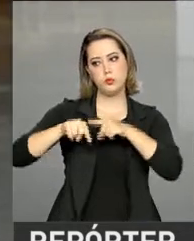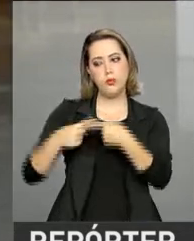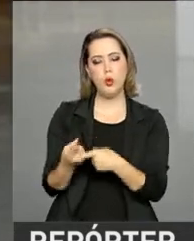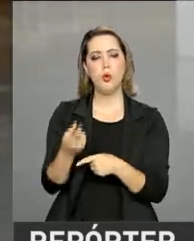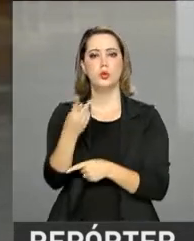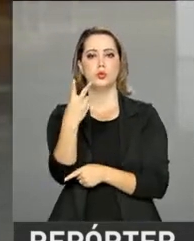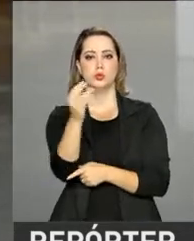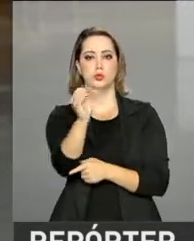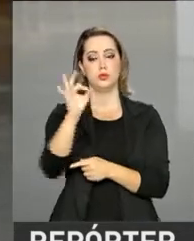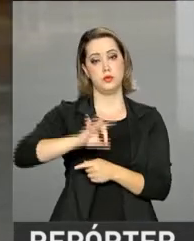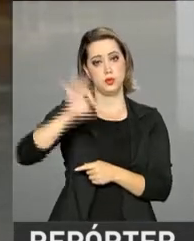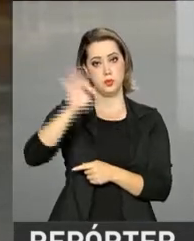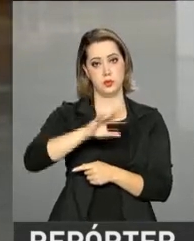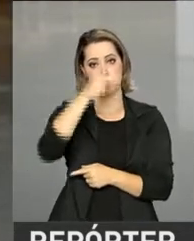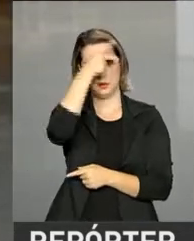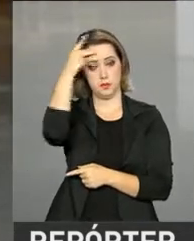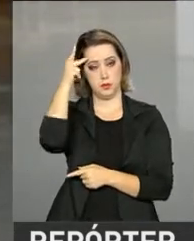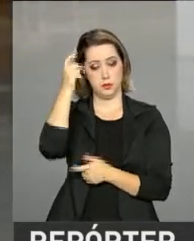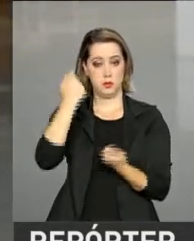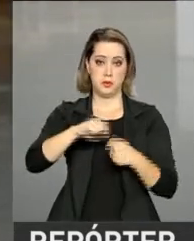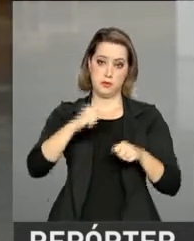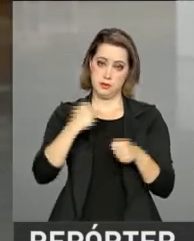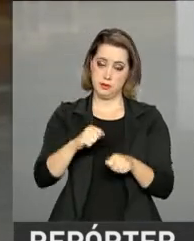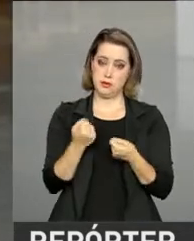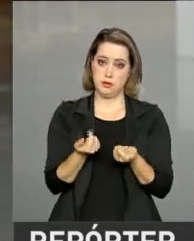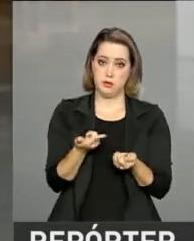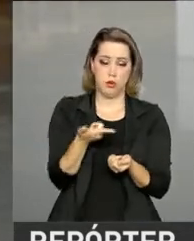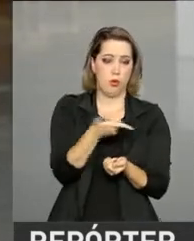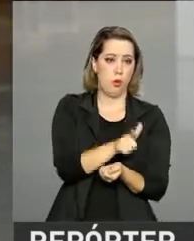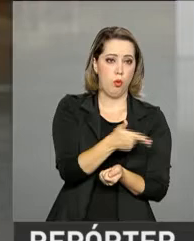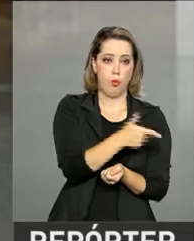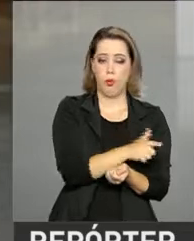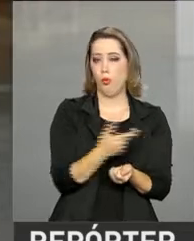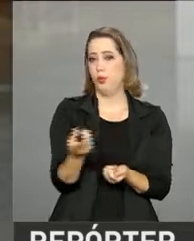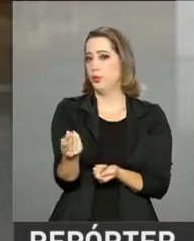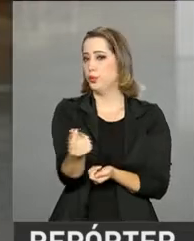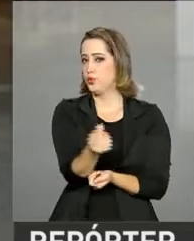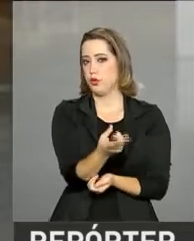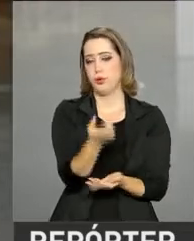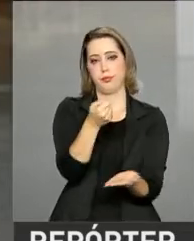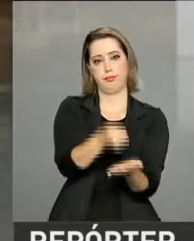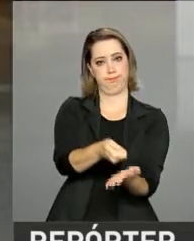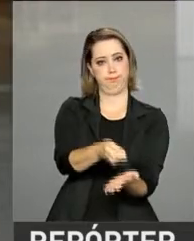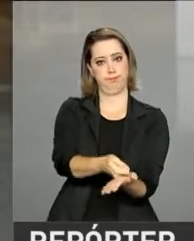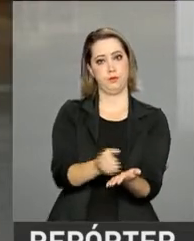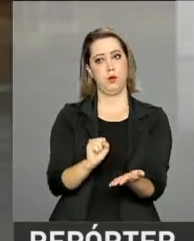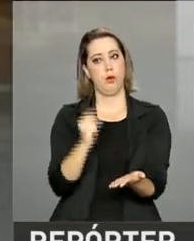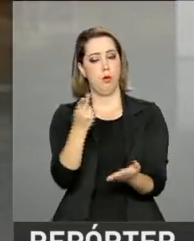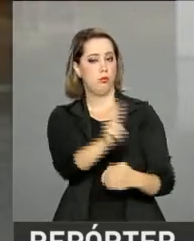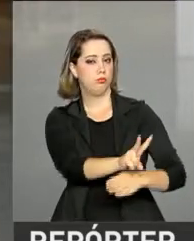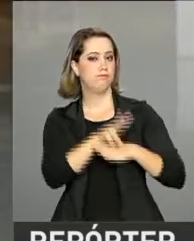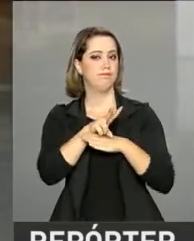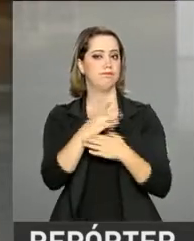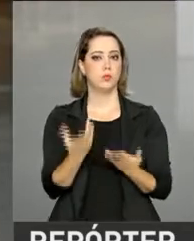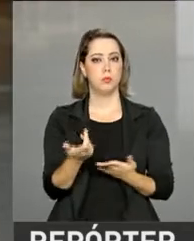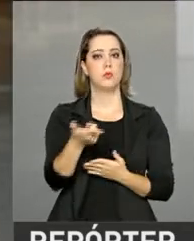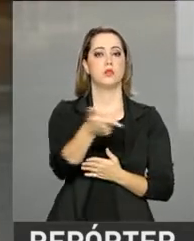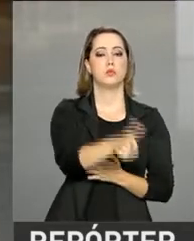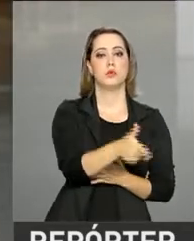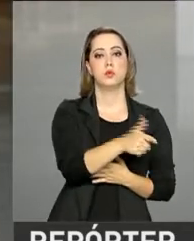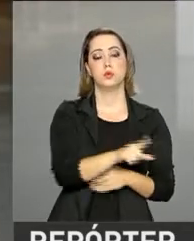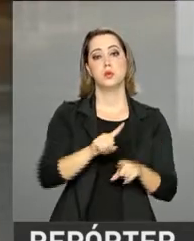a pessoa ou vai ter de ter guardado na poupança em algum investimento ou fazer um financiamento no mercado